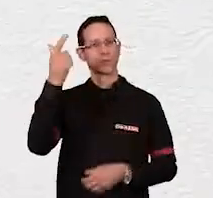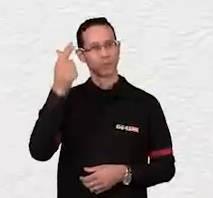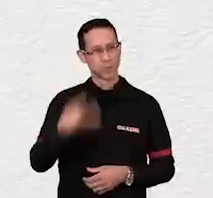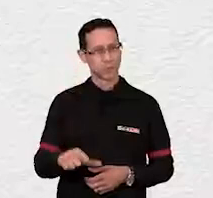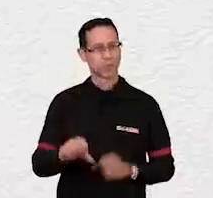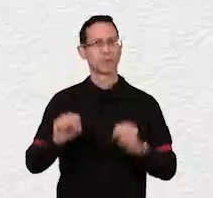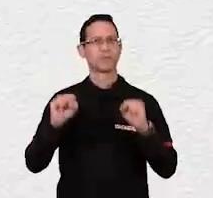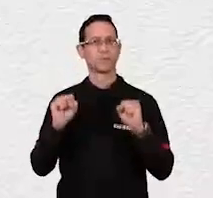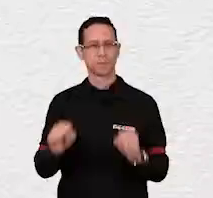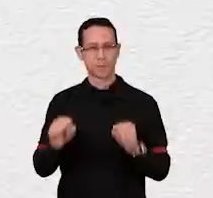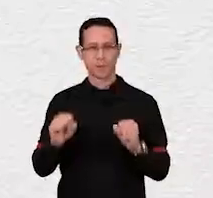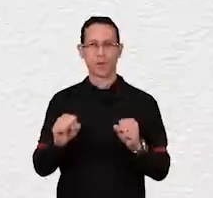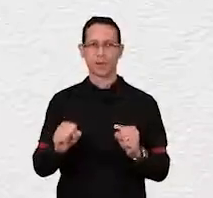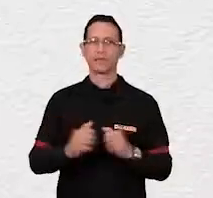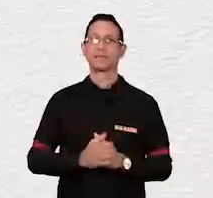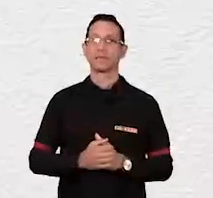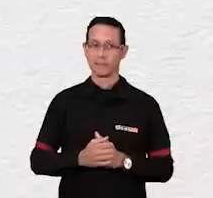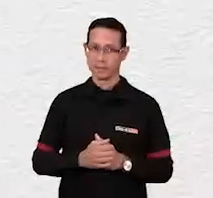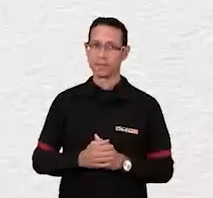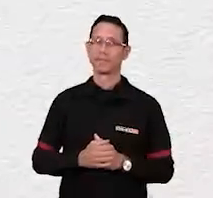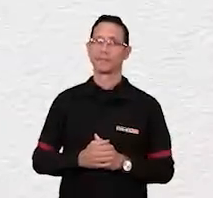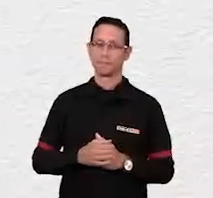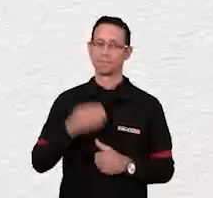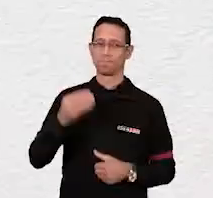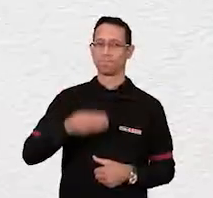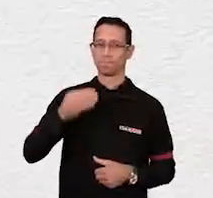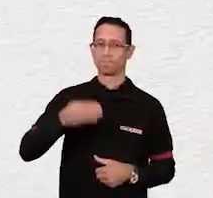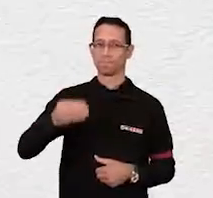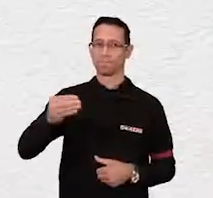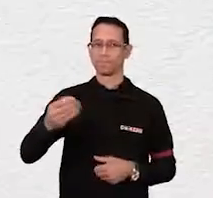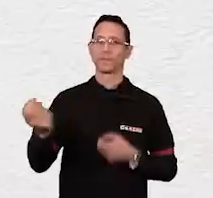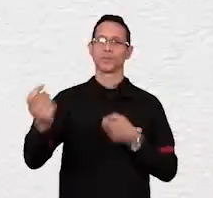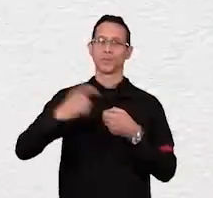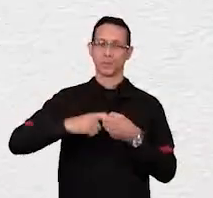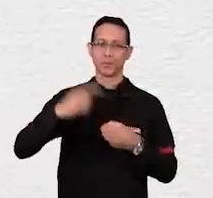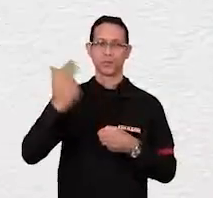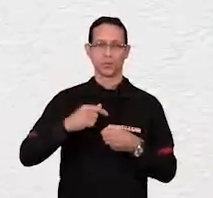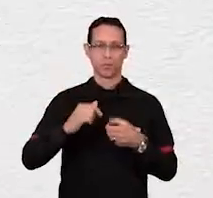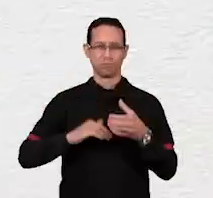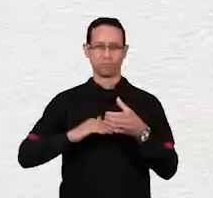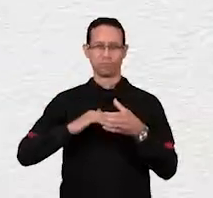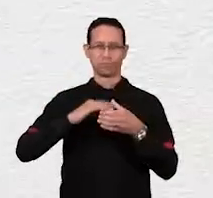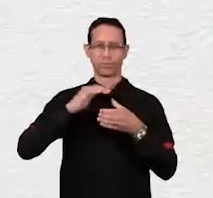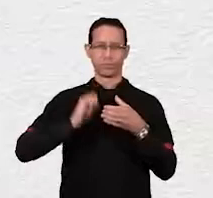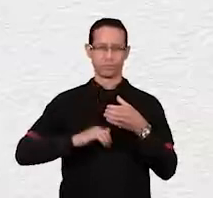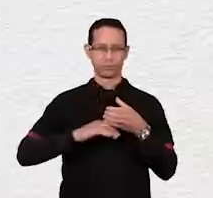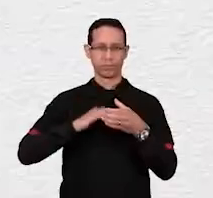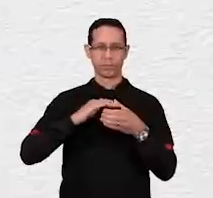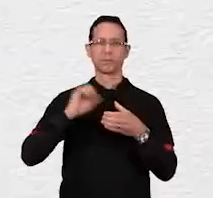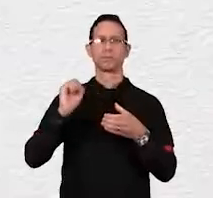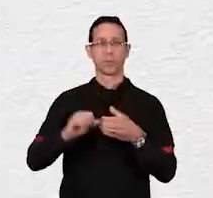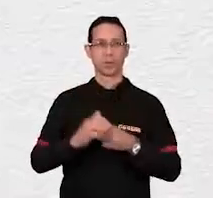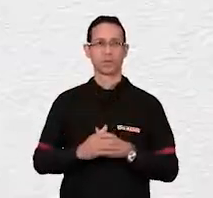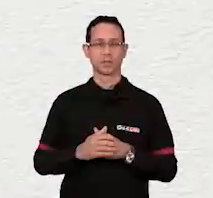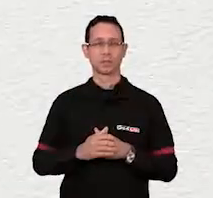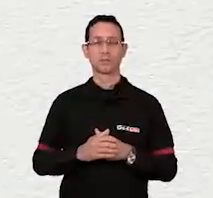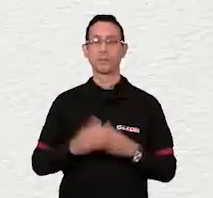vai voltar a preencher essa orelha média, né, de secreção, porque o que a gente quer evitar é exatamente a